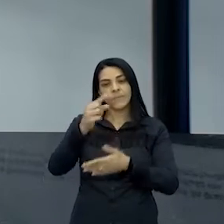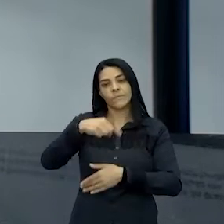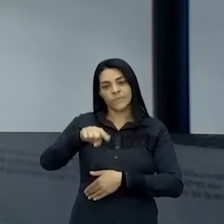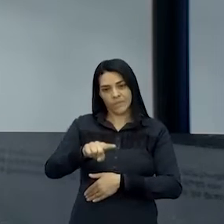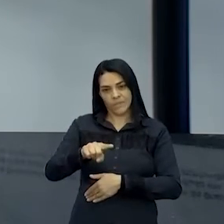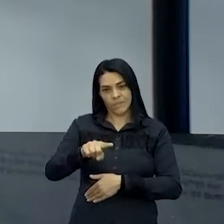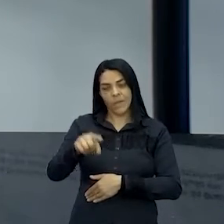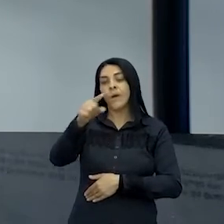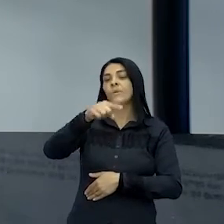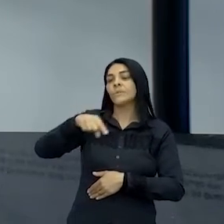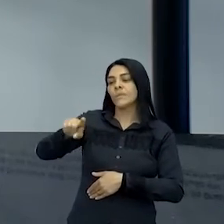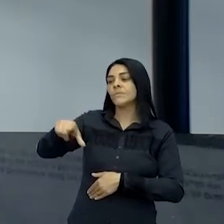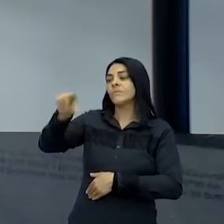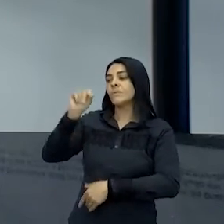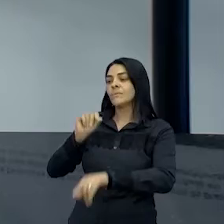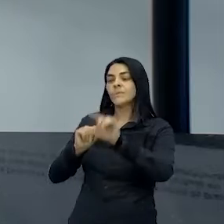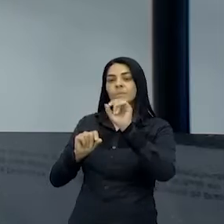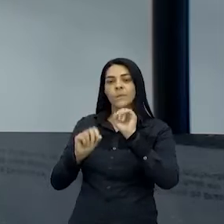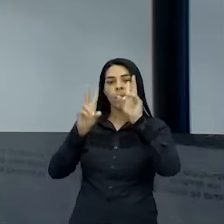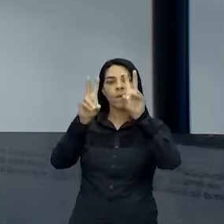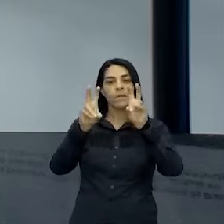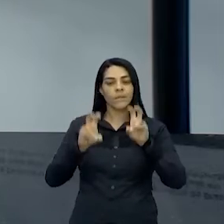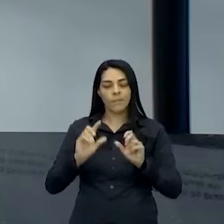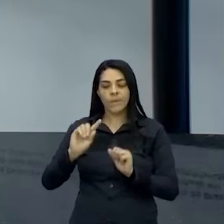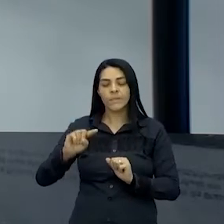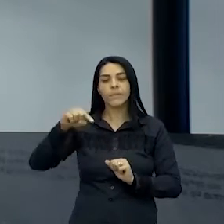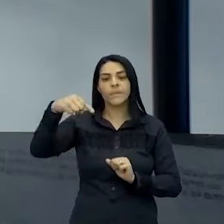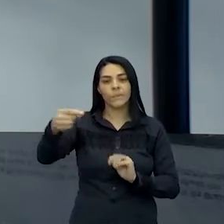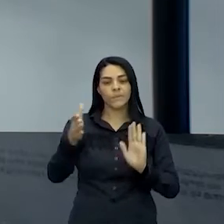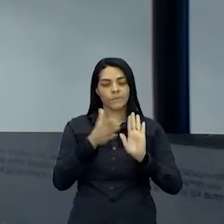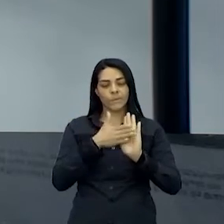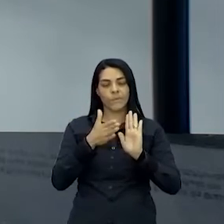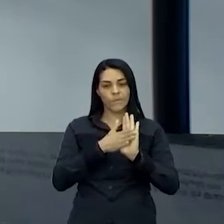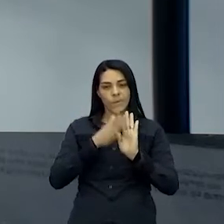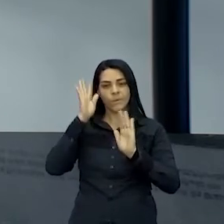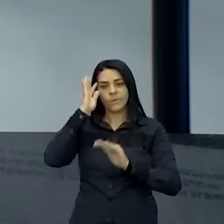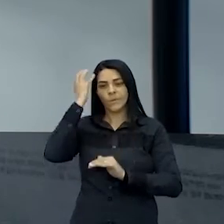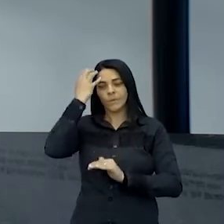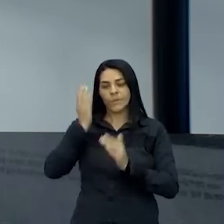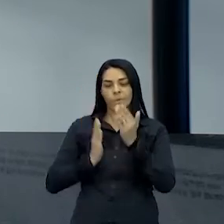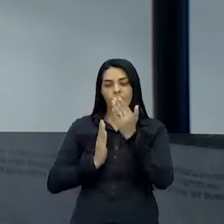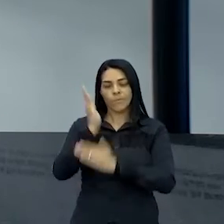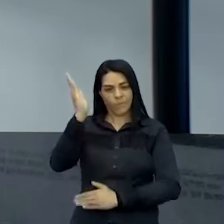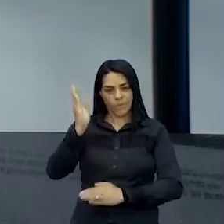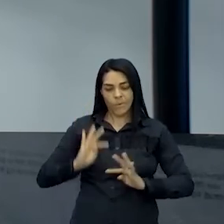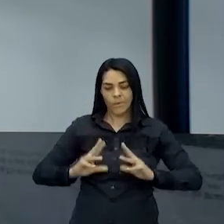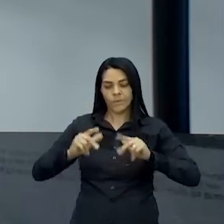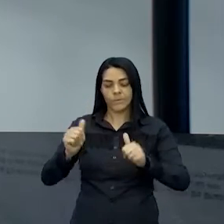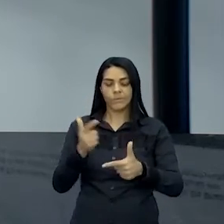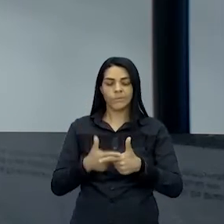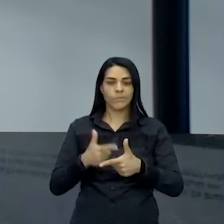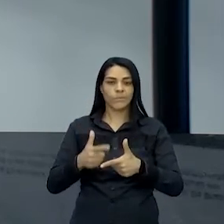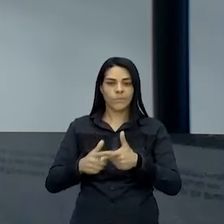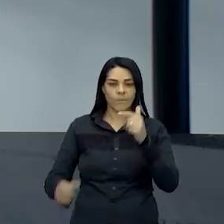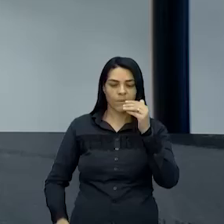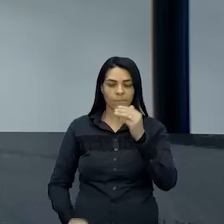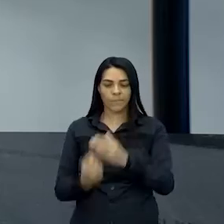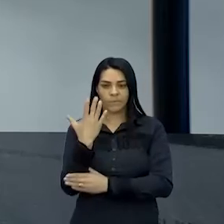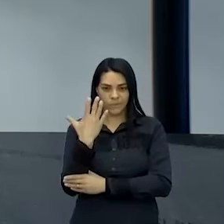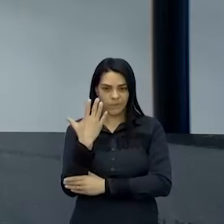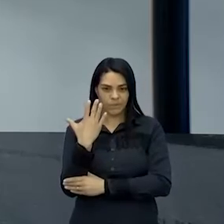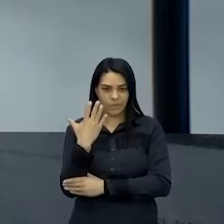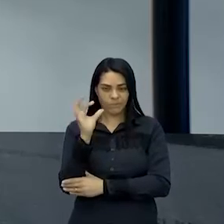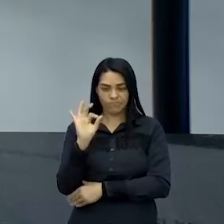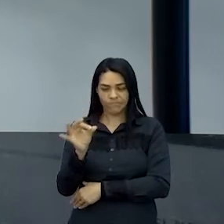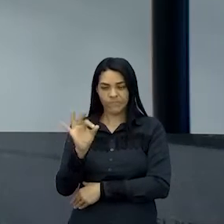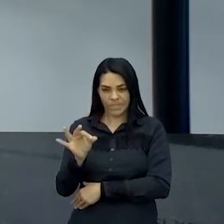escolher temas e depois vocês vão propor soluções para esses problemas que vão aparecendo. Beleza? Vamos dar uma